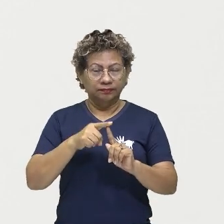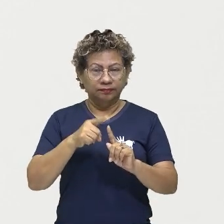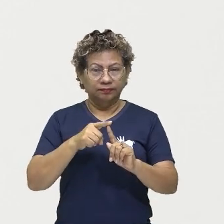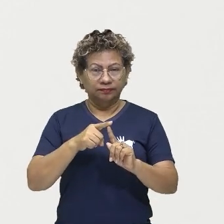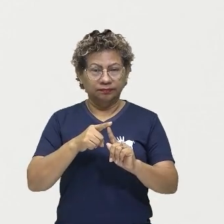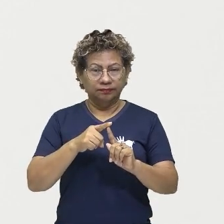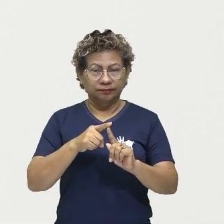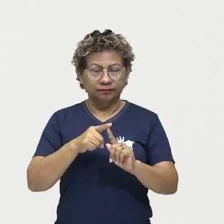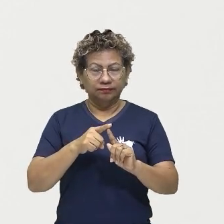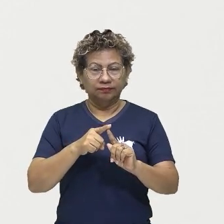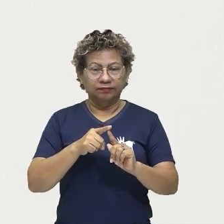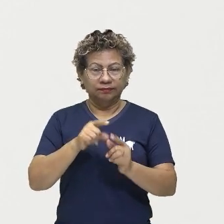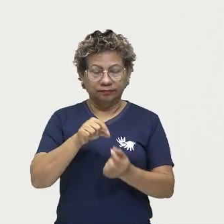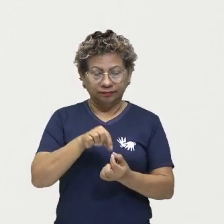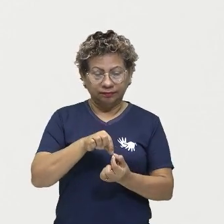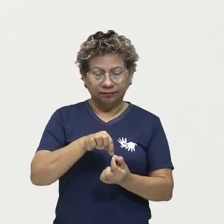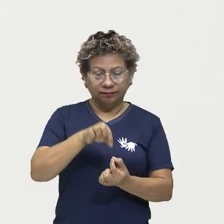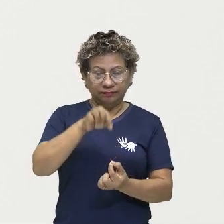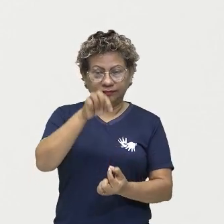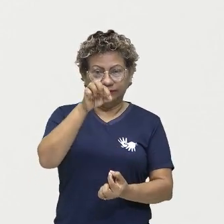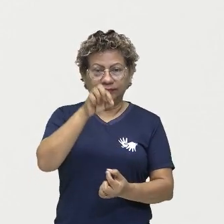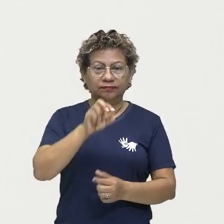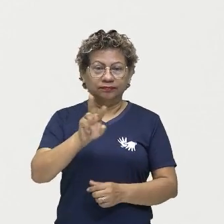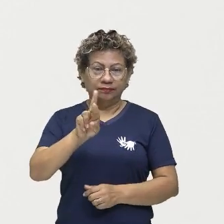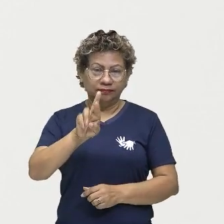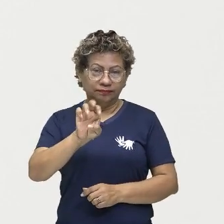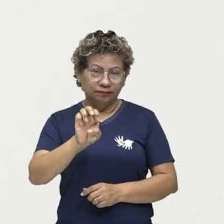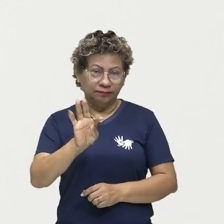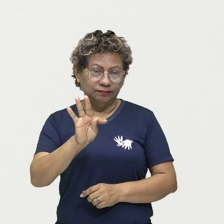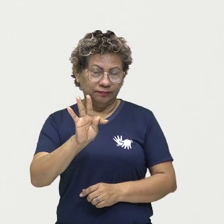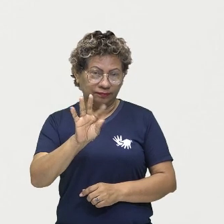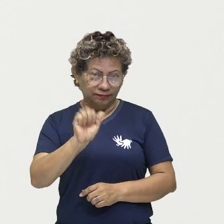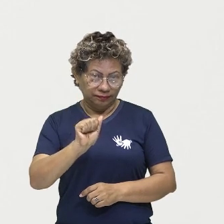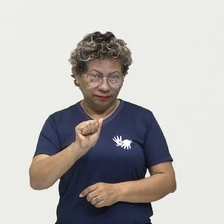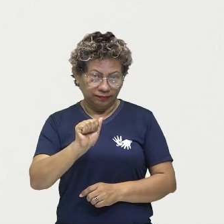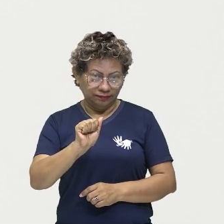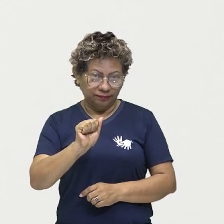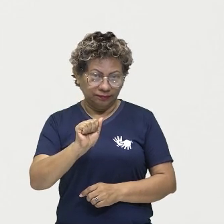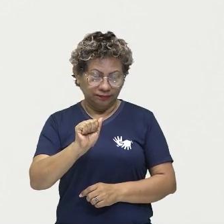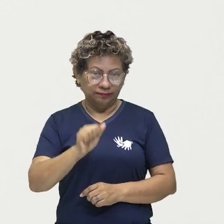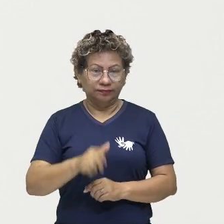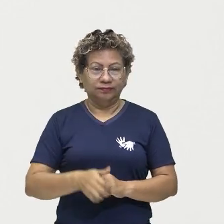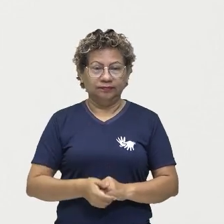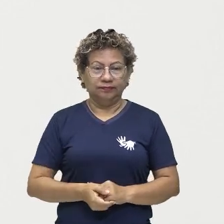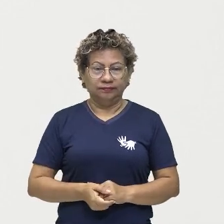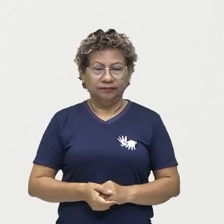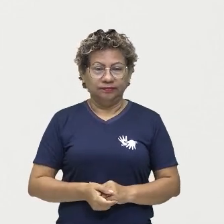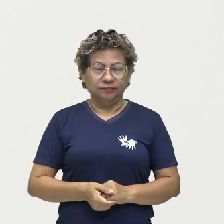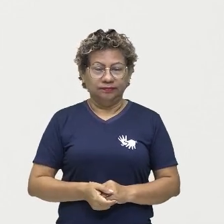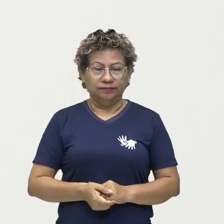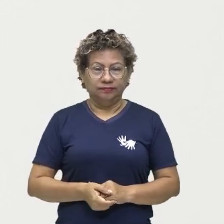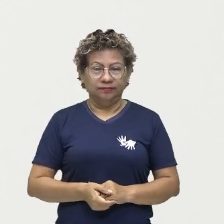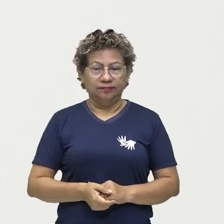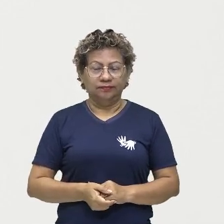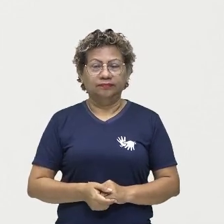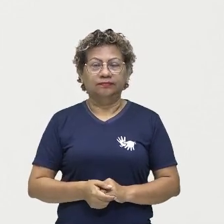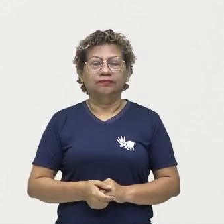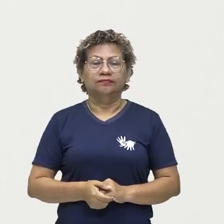aqui de reta aqui, ele é chamado de quê? Para o nosso gabarito,